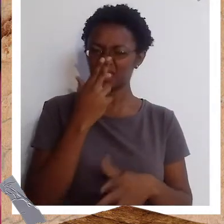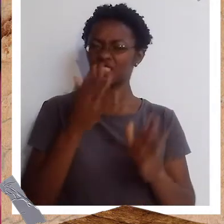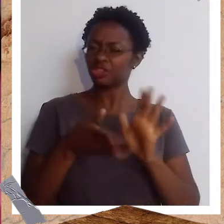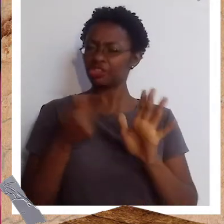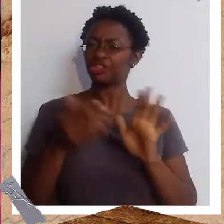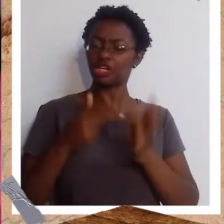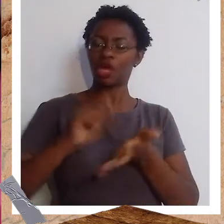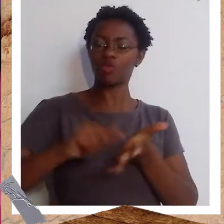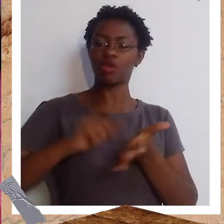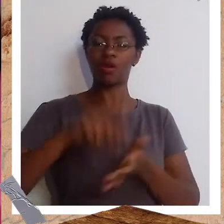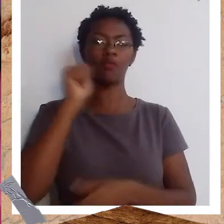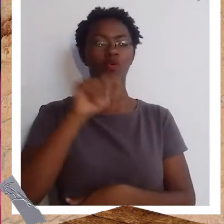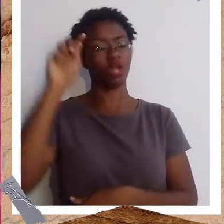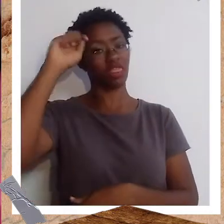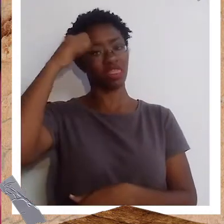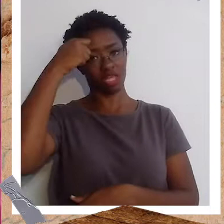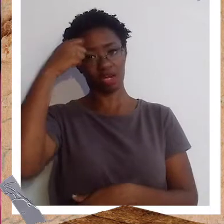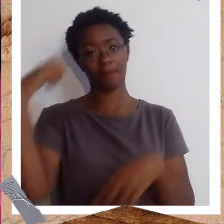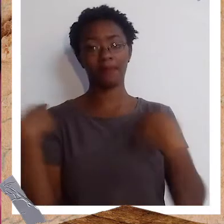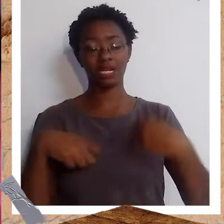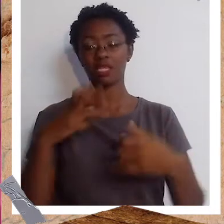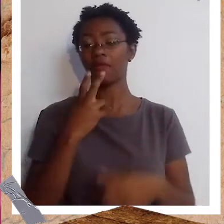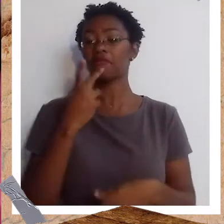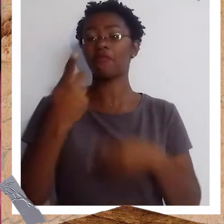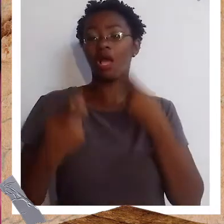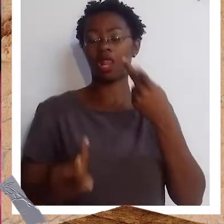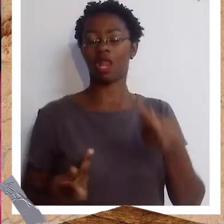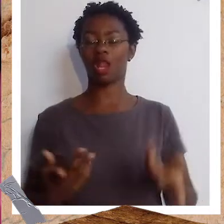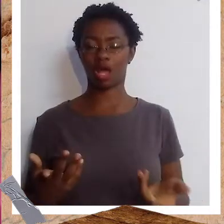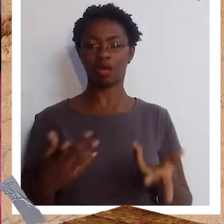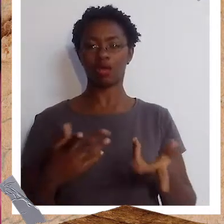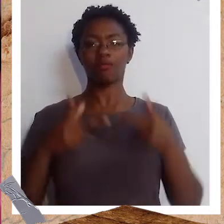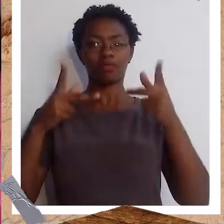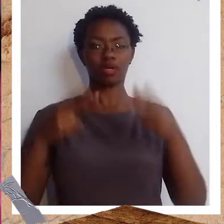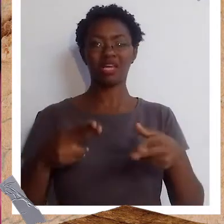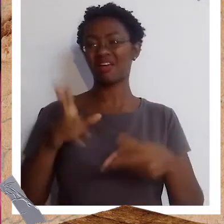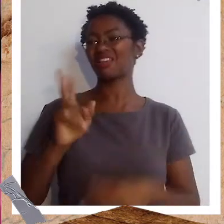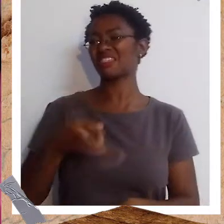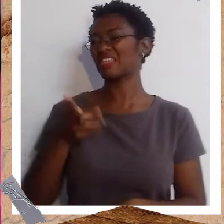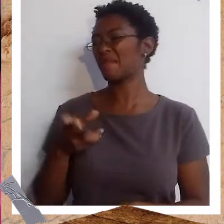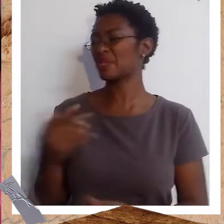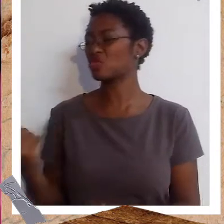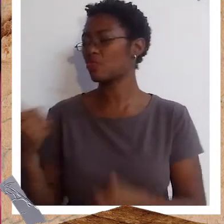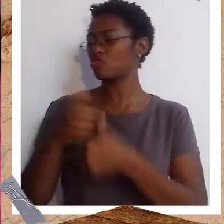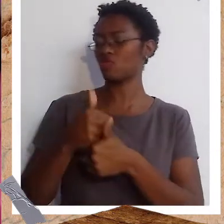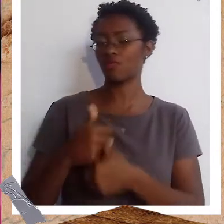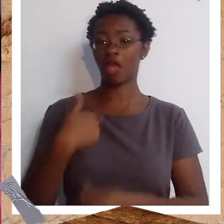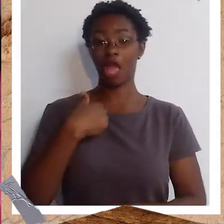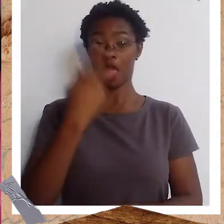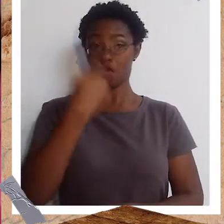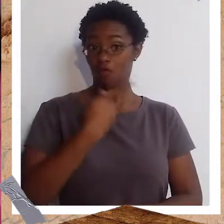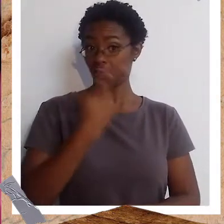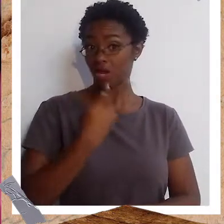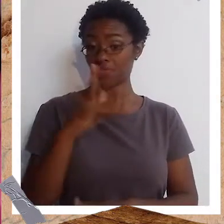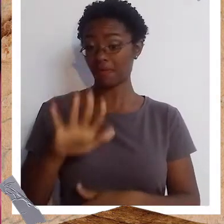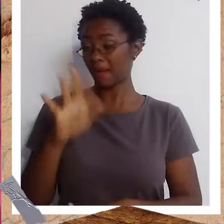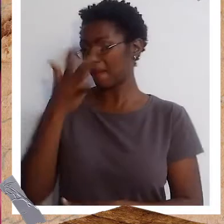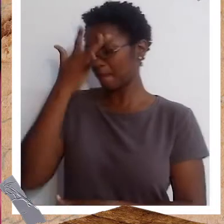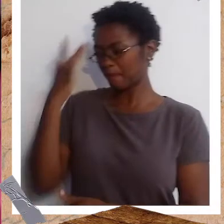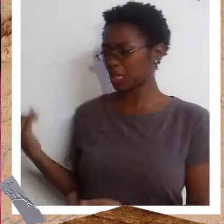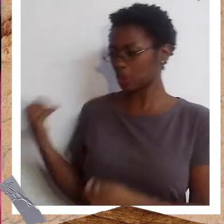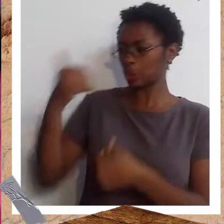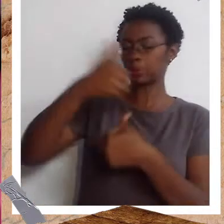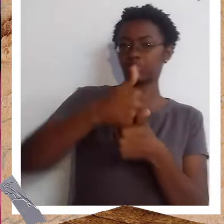negras, autoenunciar, porque sempre fomos falados por outros e por outras. Então, nesse sentido,